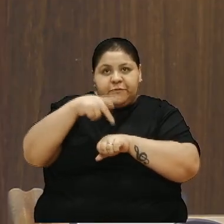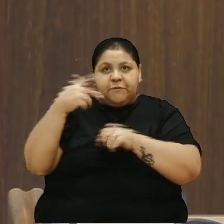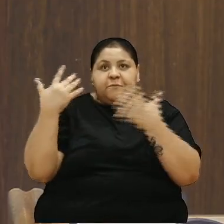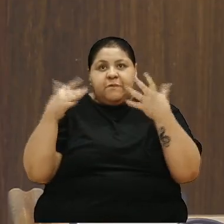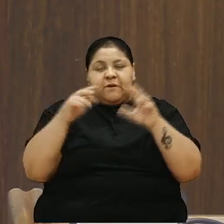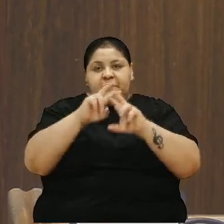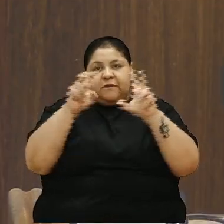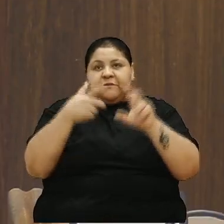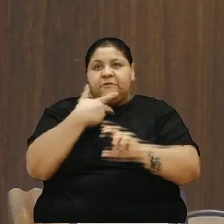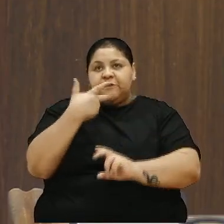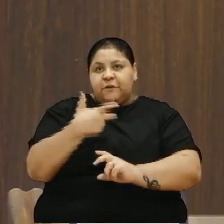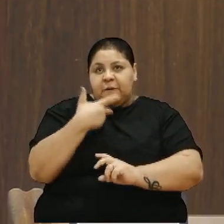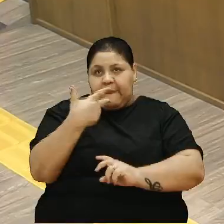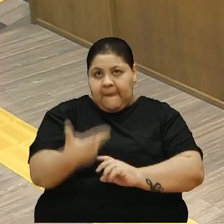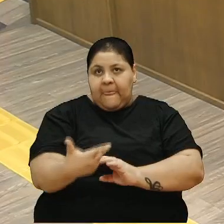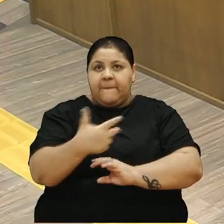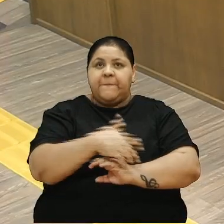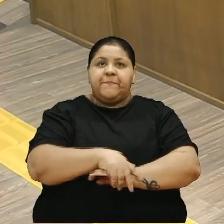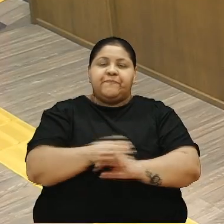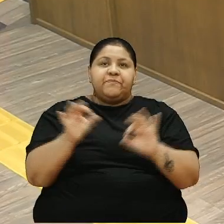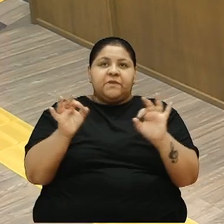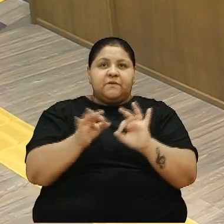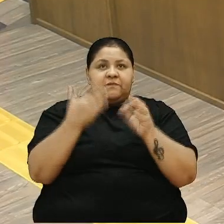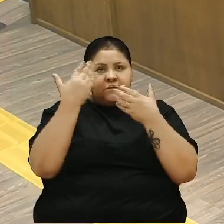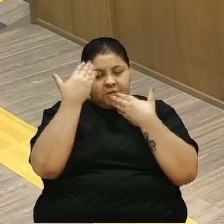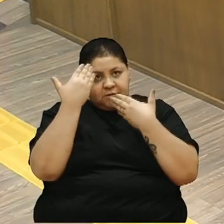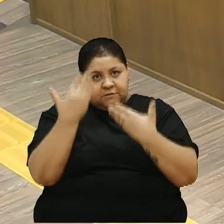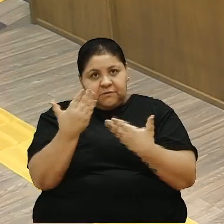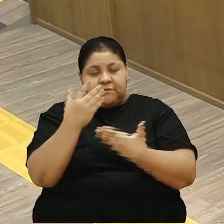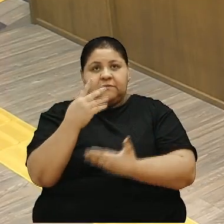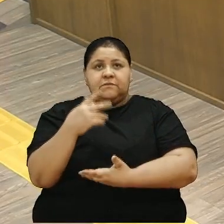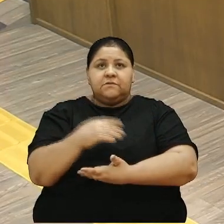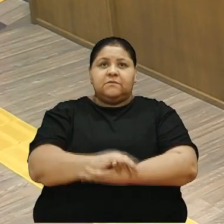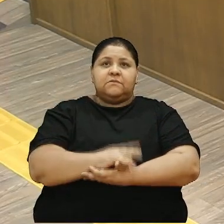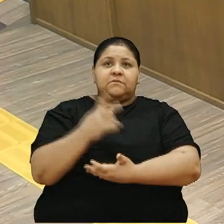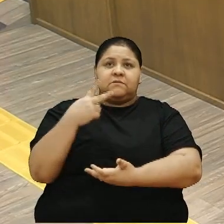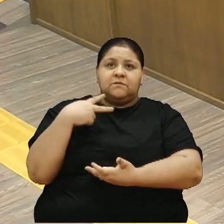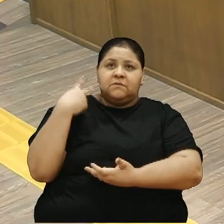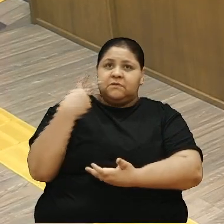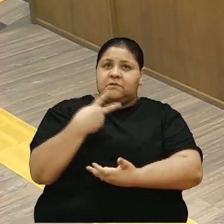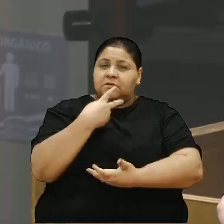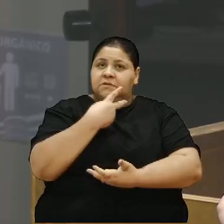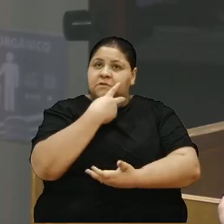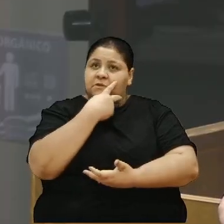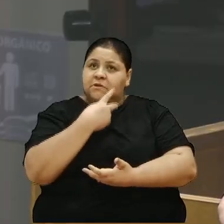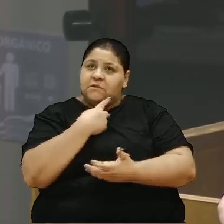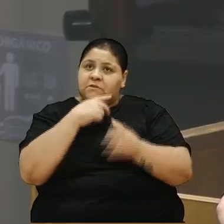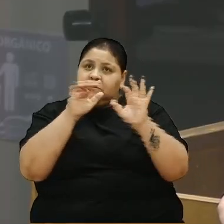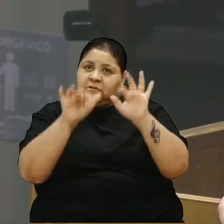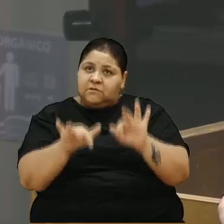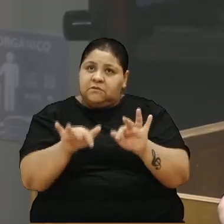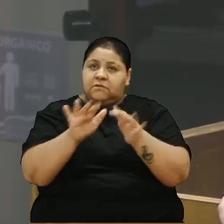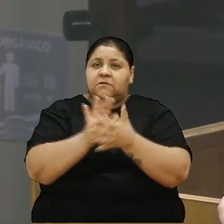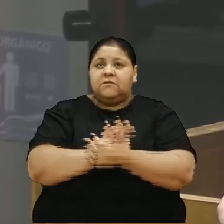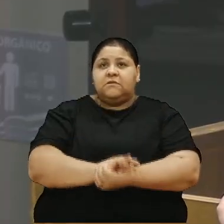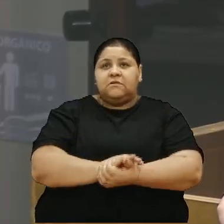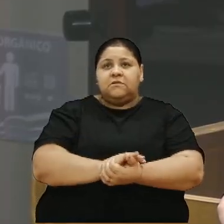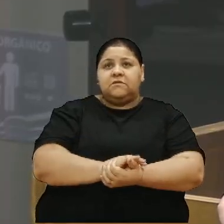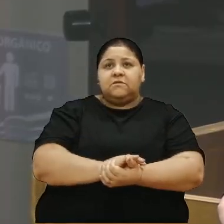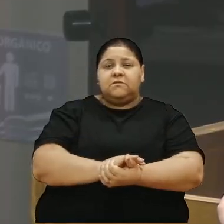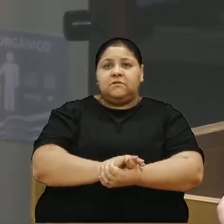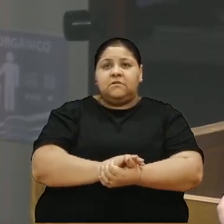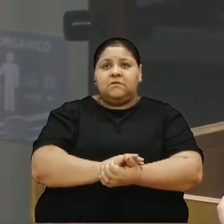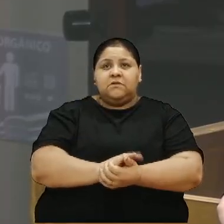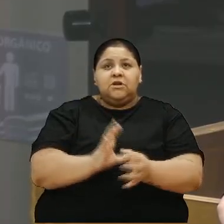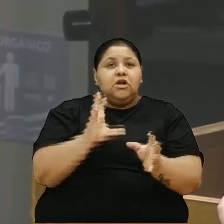tema trazido pelo senhor. Perfeito, obrigado. Vereador Wagner Petrini, para concluir. Entre os bichos e